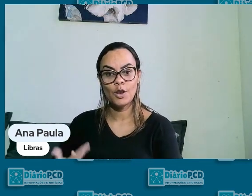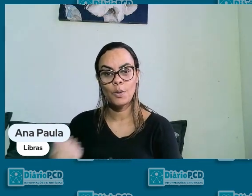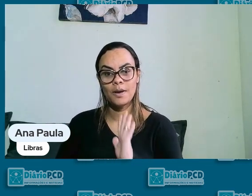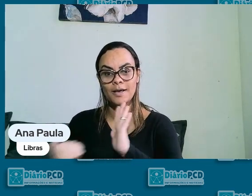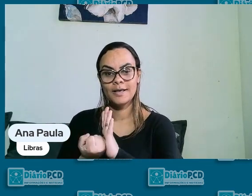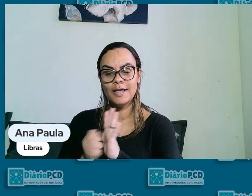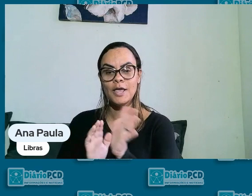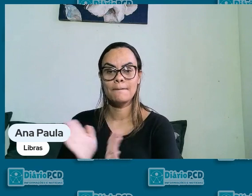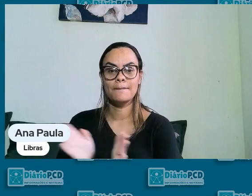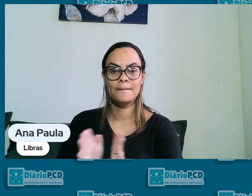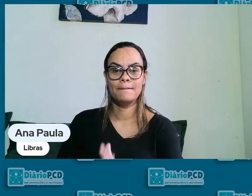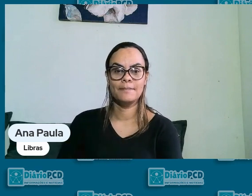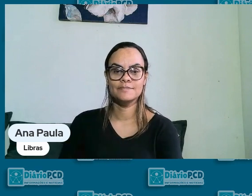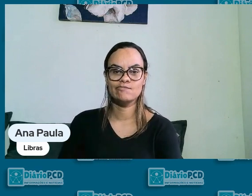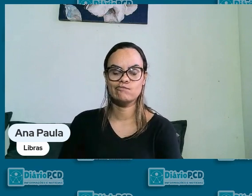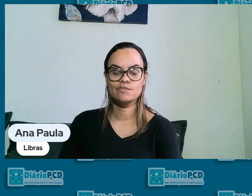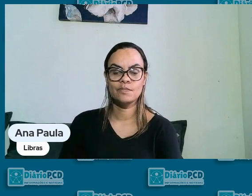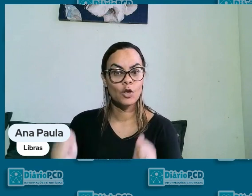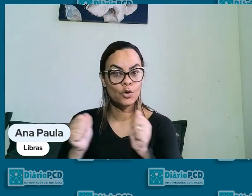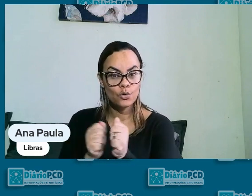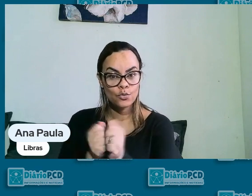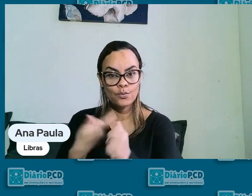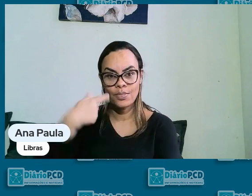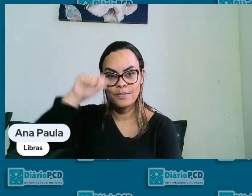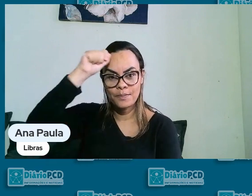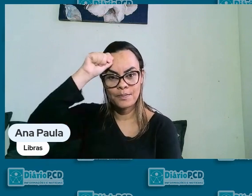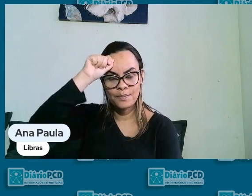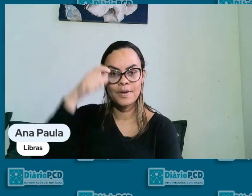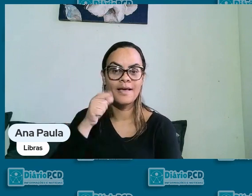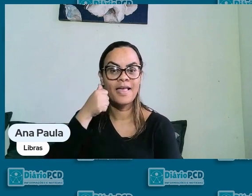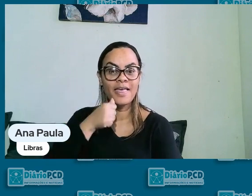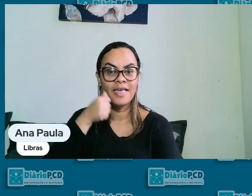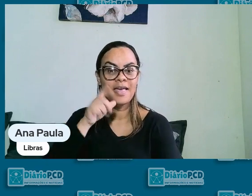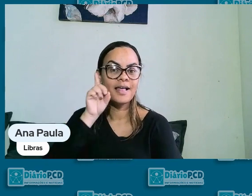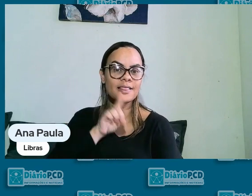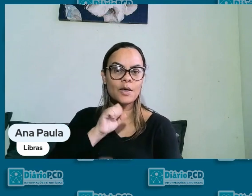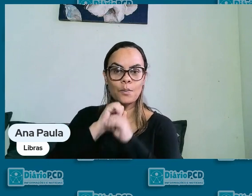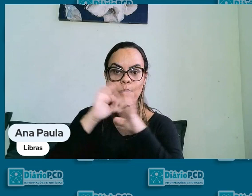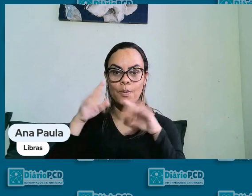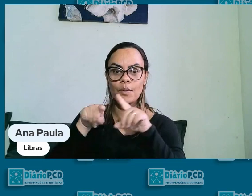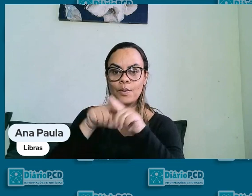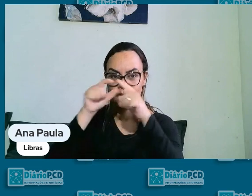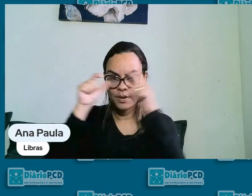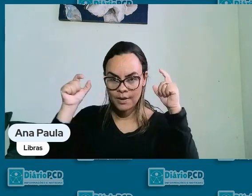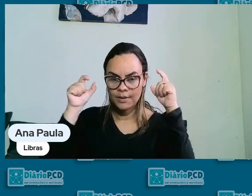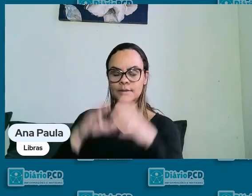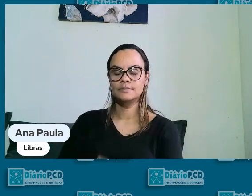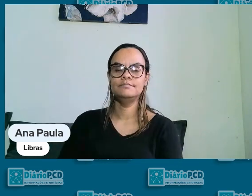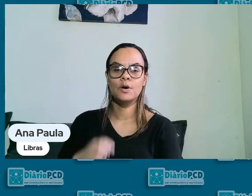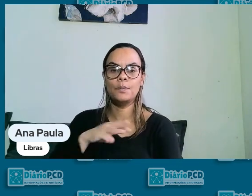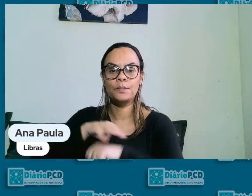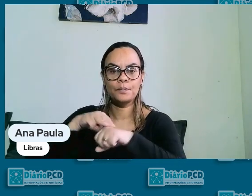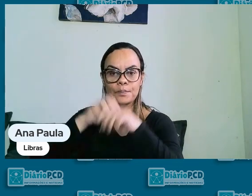universal da acessibilidade. Comigo, Ana Paula Navarrete, uma mulher morena, de pele clara, óculos de haste marrom,